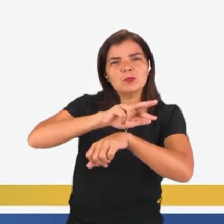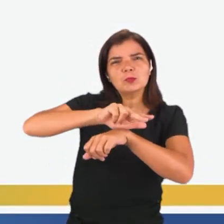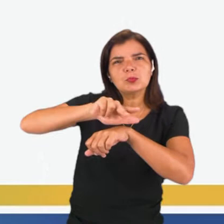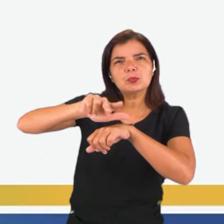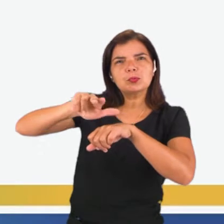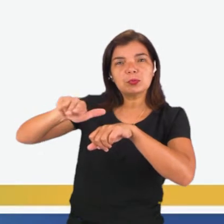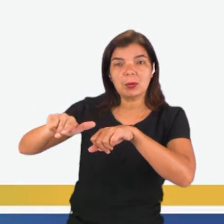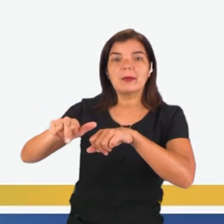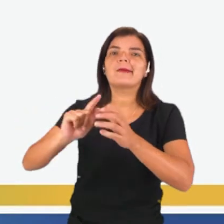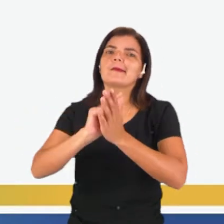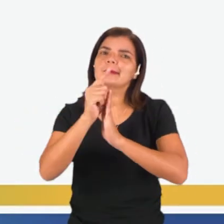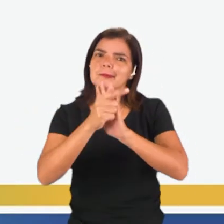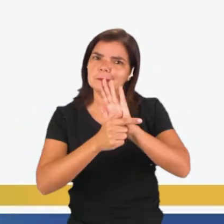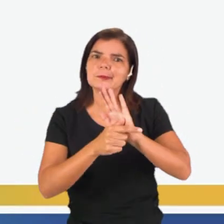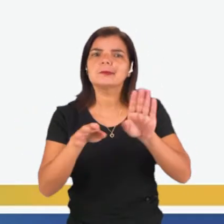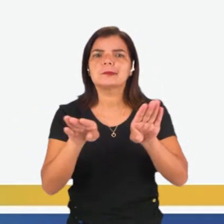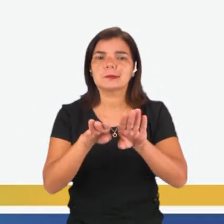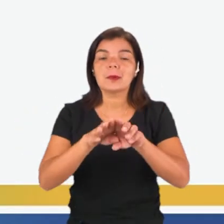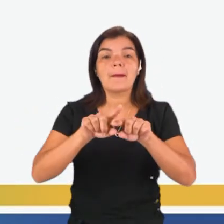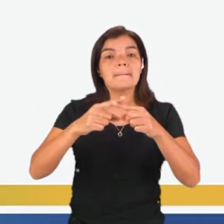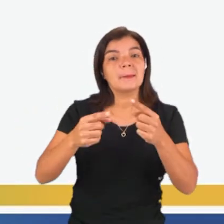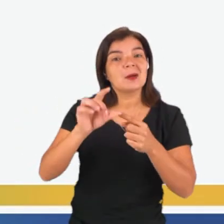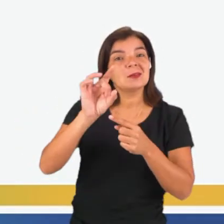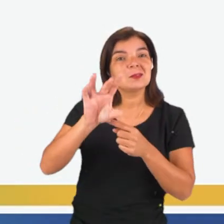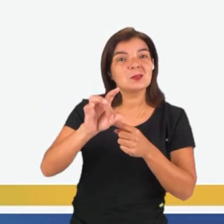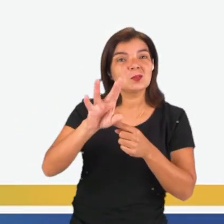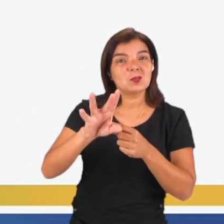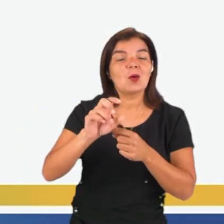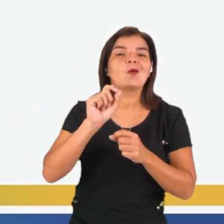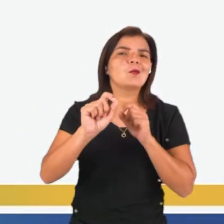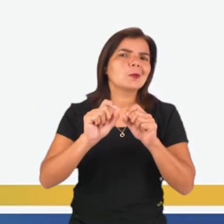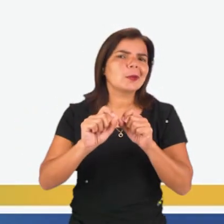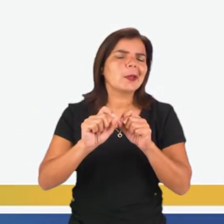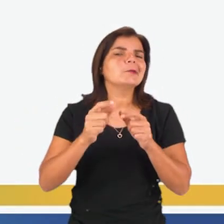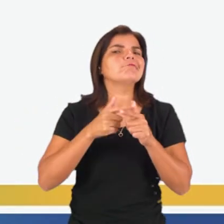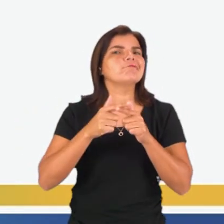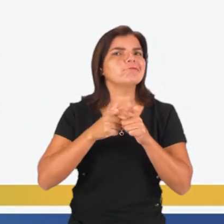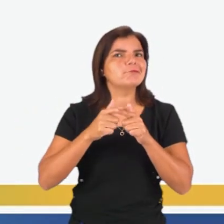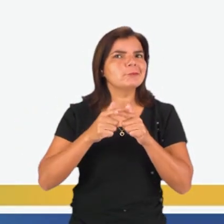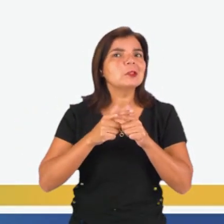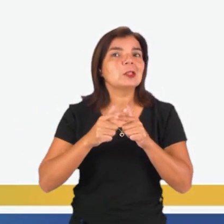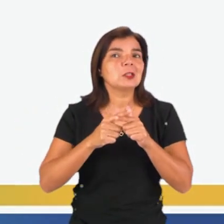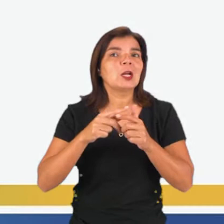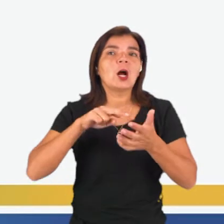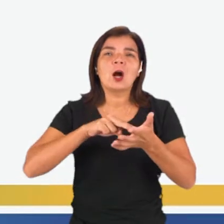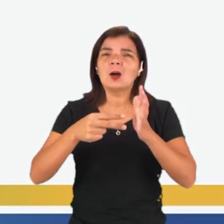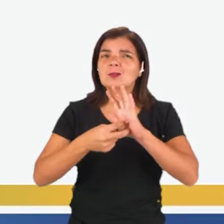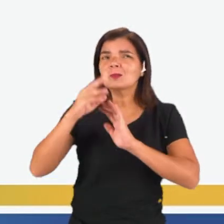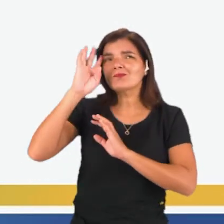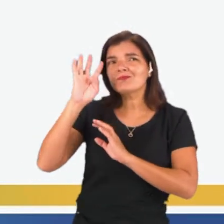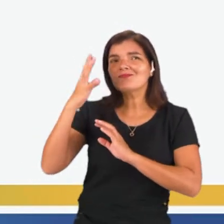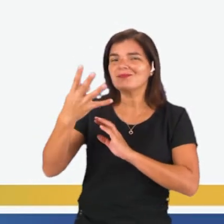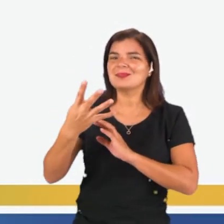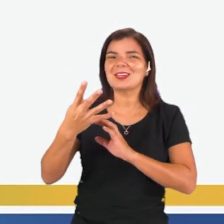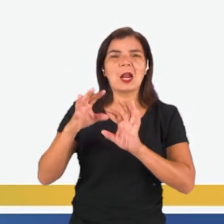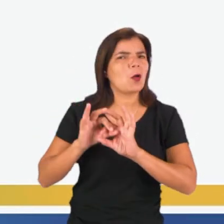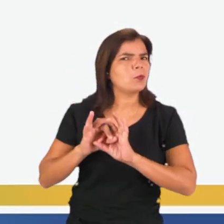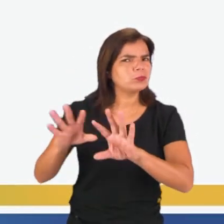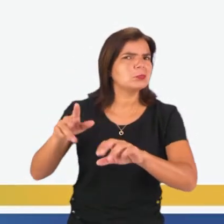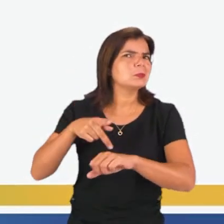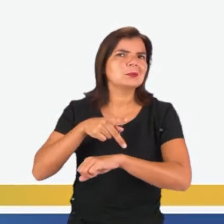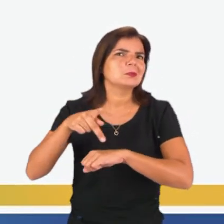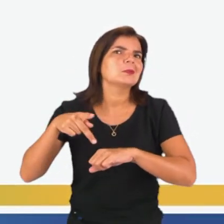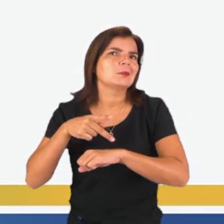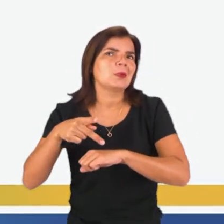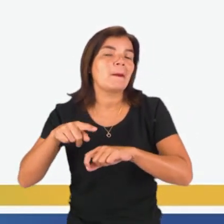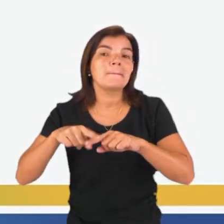gênero. Mas isso é somente a ponta do iceberg, ou seja, a solução não é deixar o